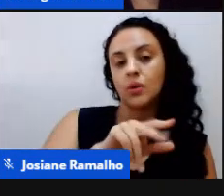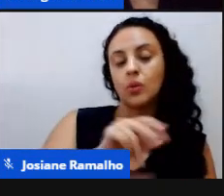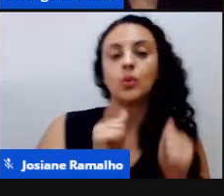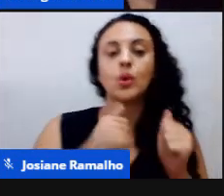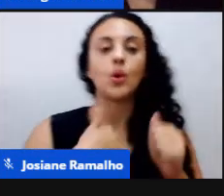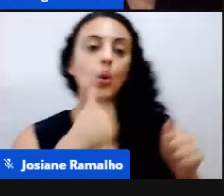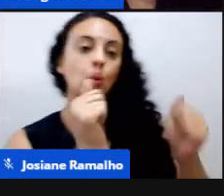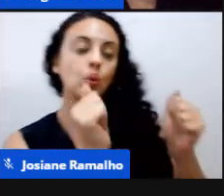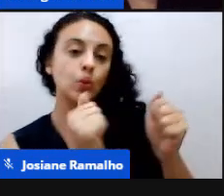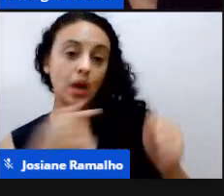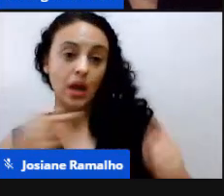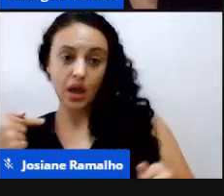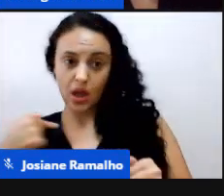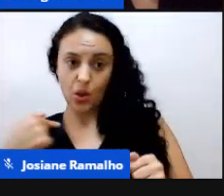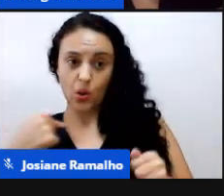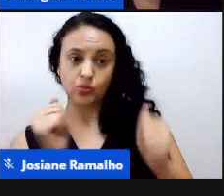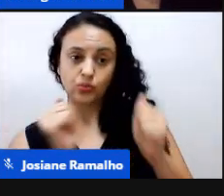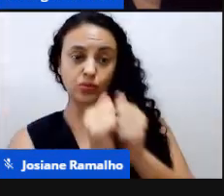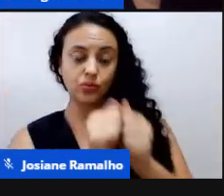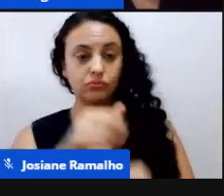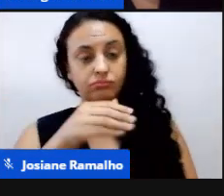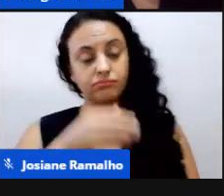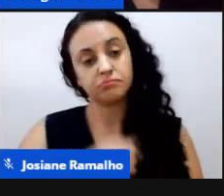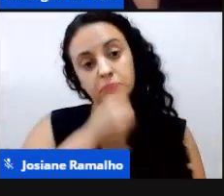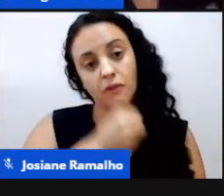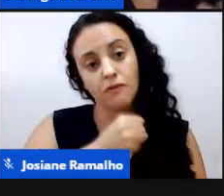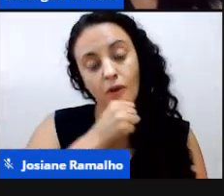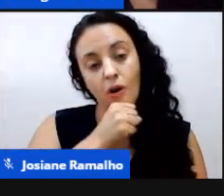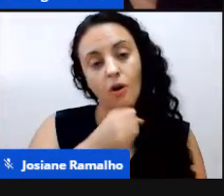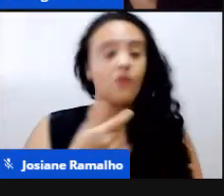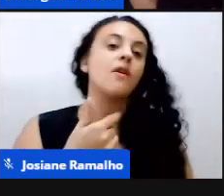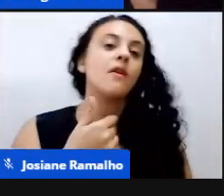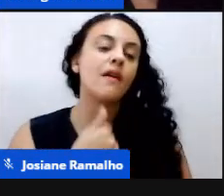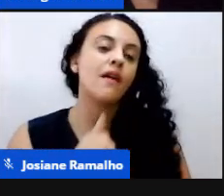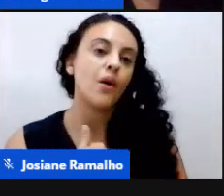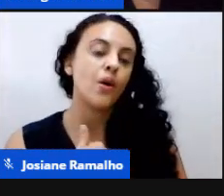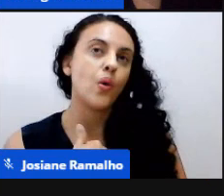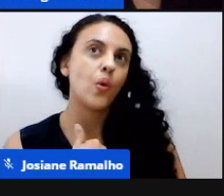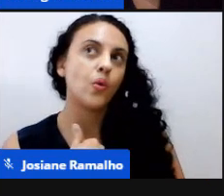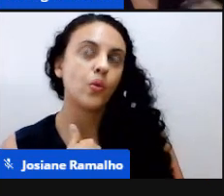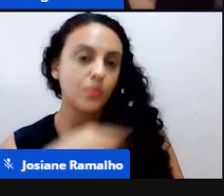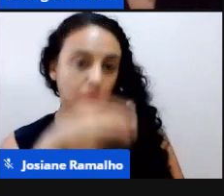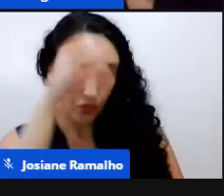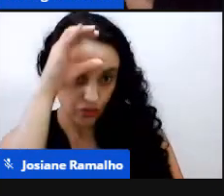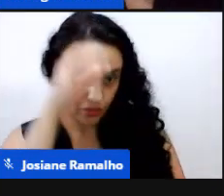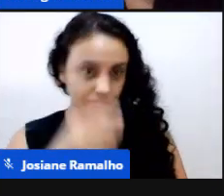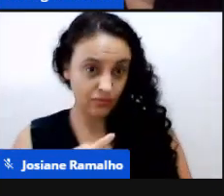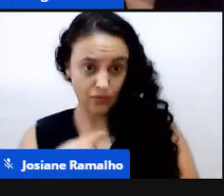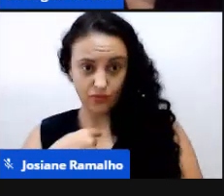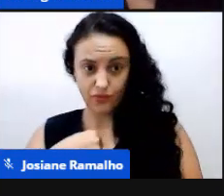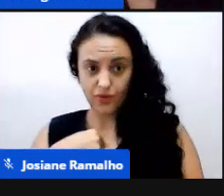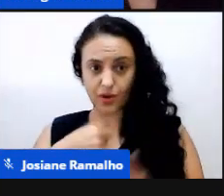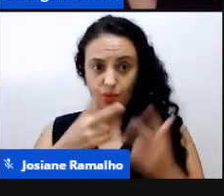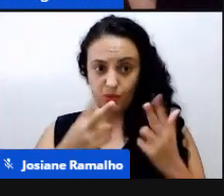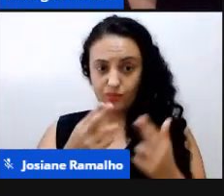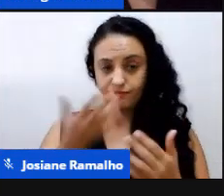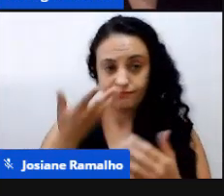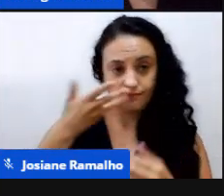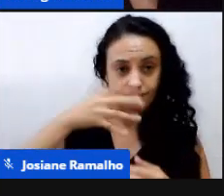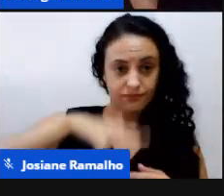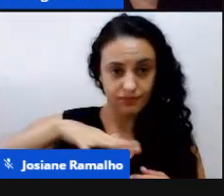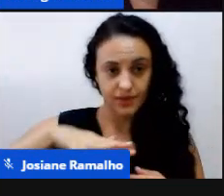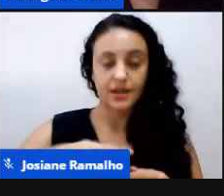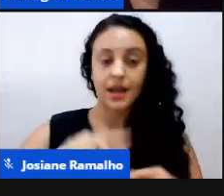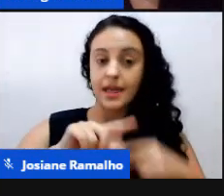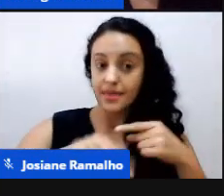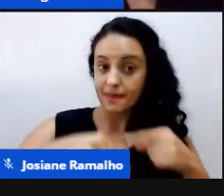com o meu núcleo familiar, eu criança. Depois eu vou passar por um outro convívio social, que é o convívio